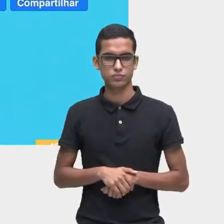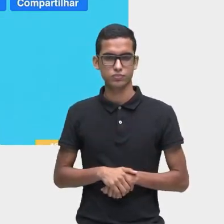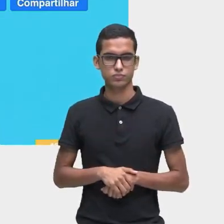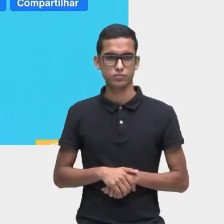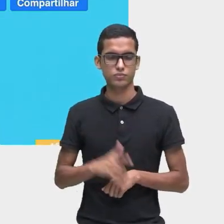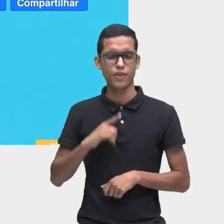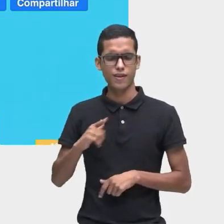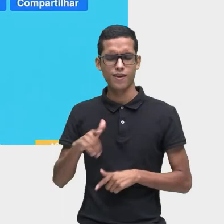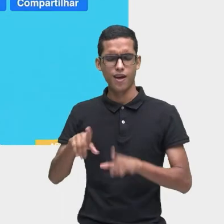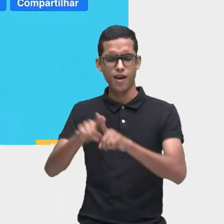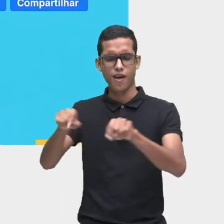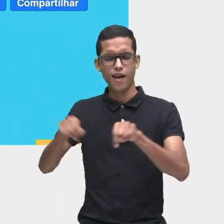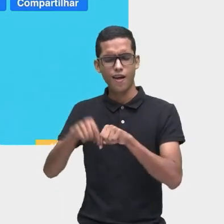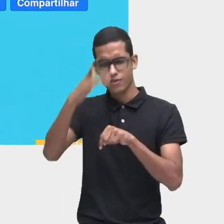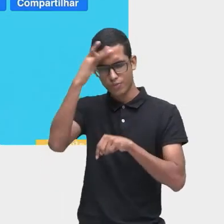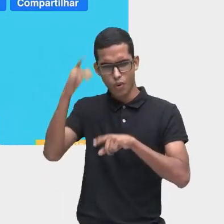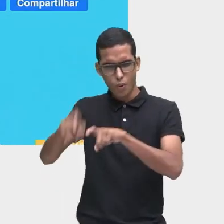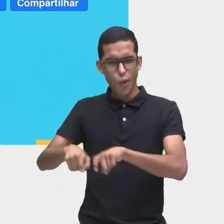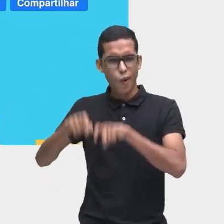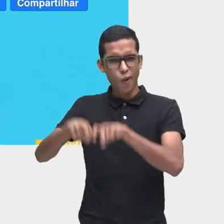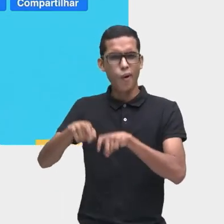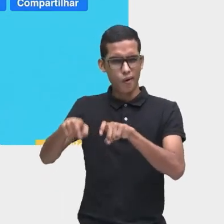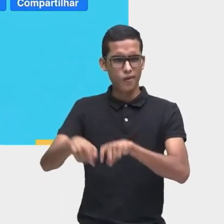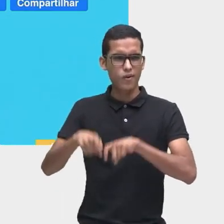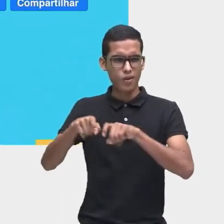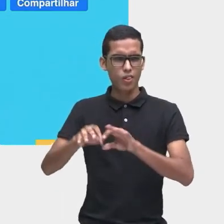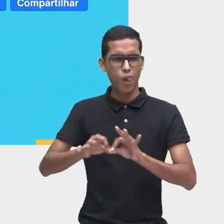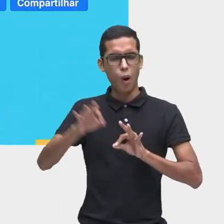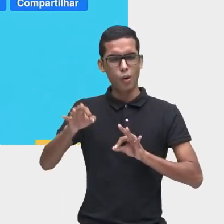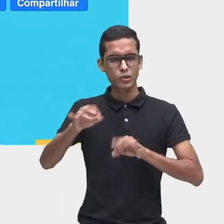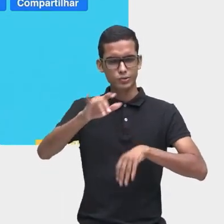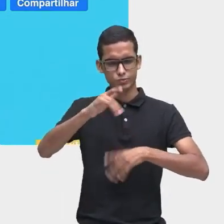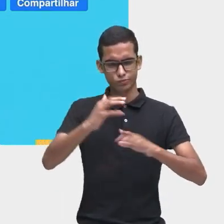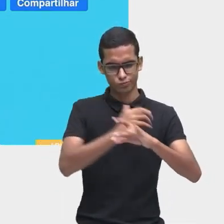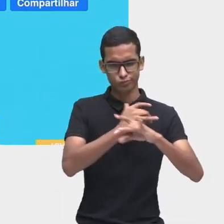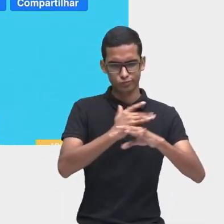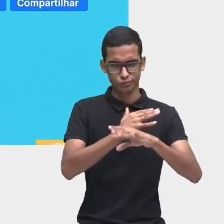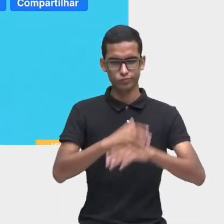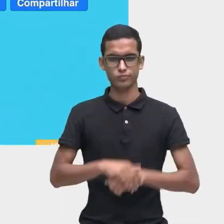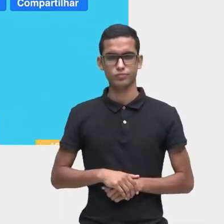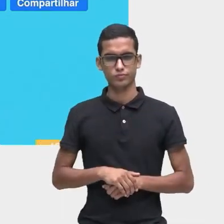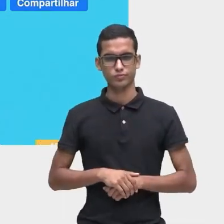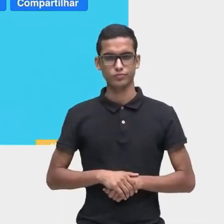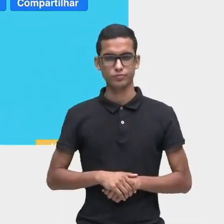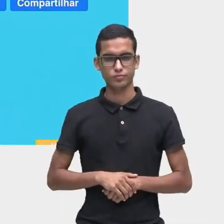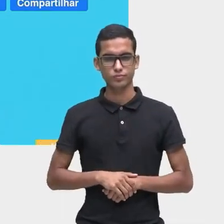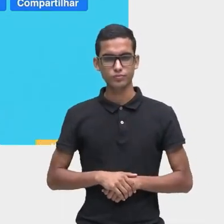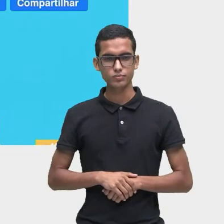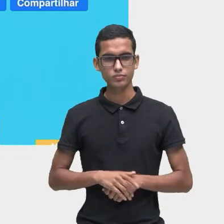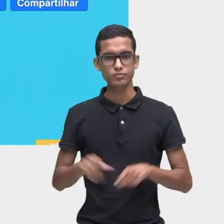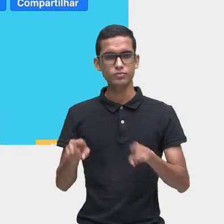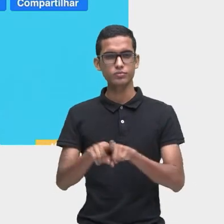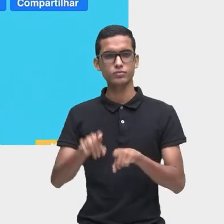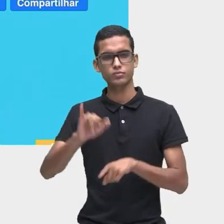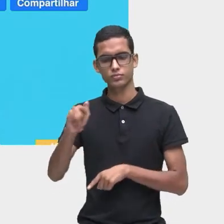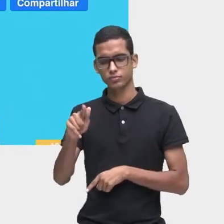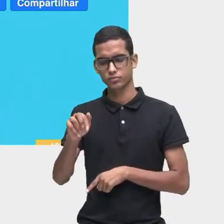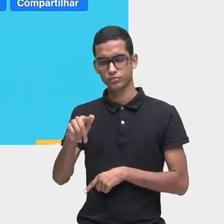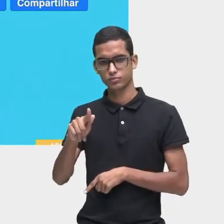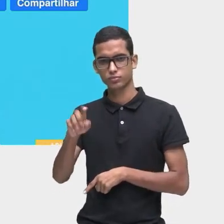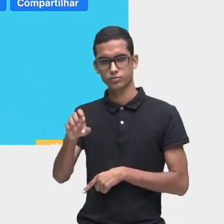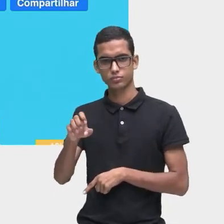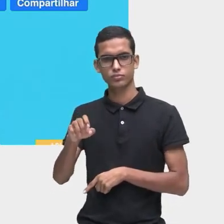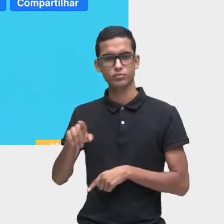né? É região mais afastada da cidade. Então, observa no mapa que você tem Jorge Teixeira, Cidade Nova,